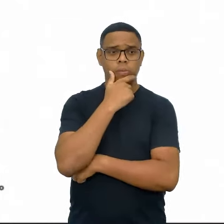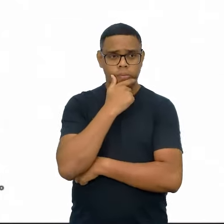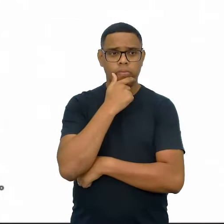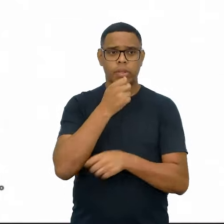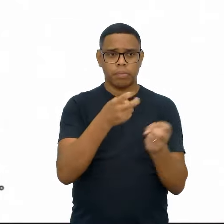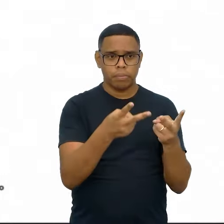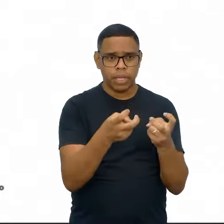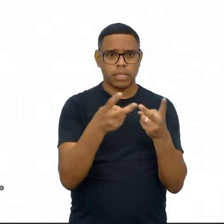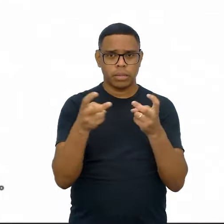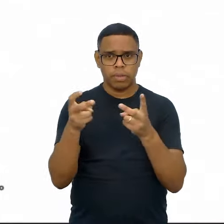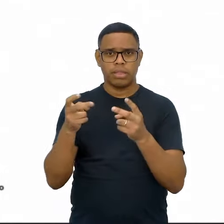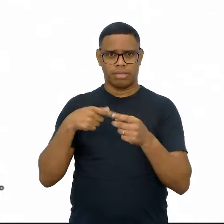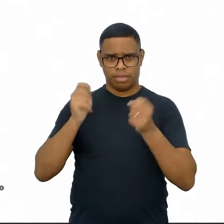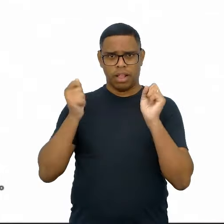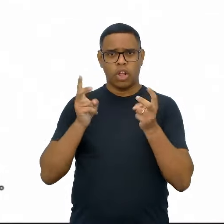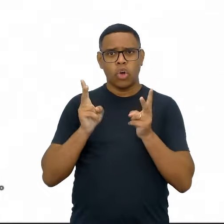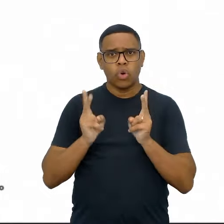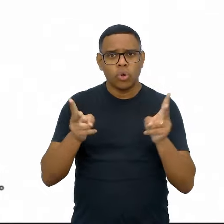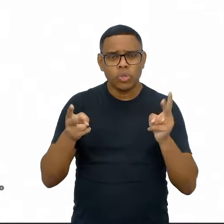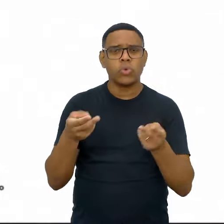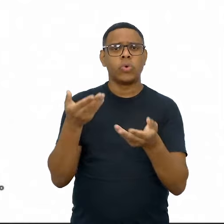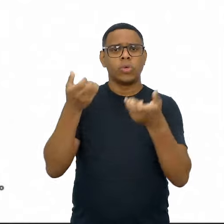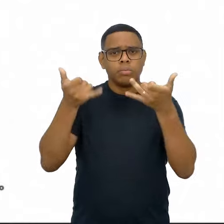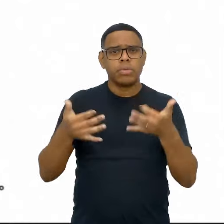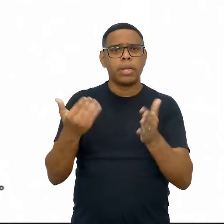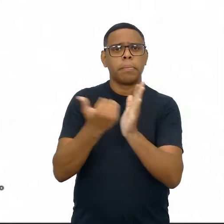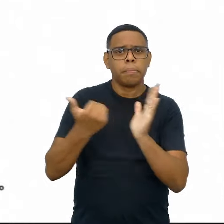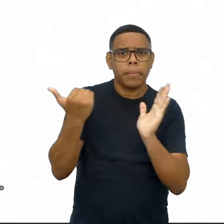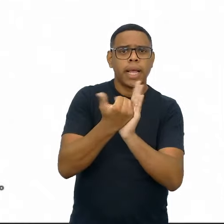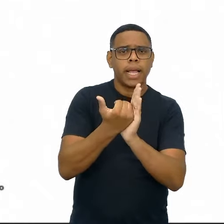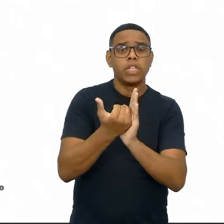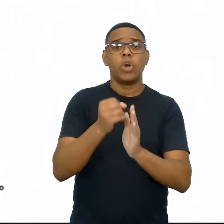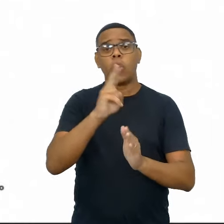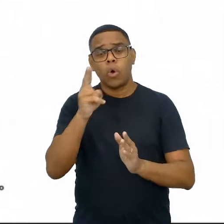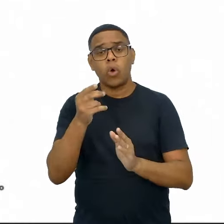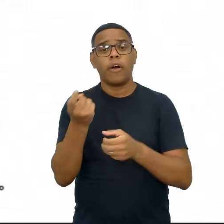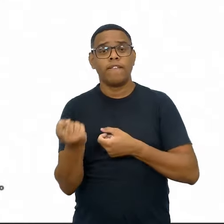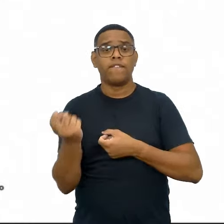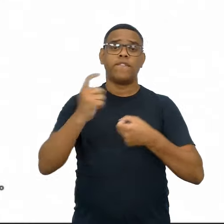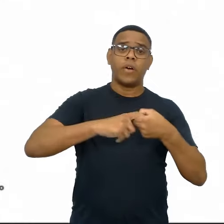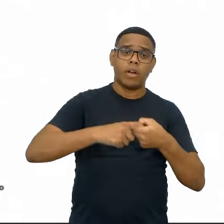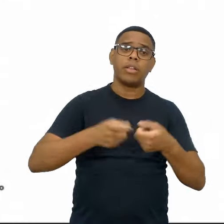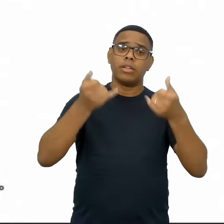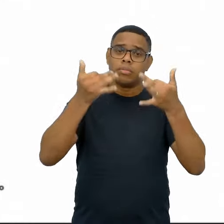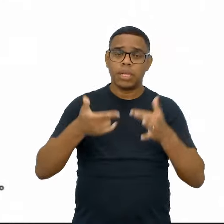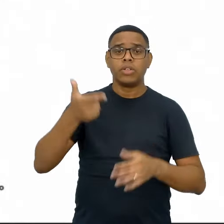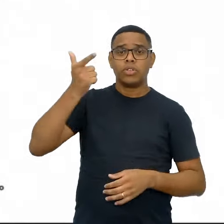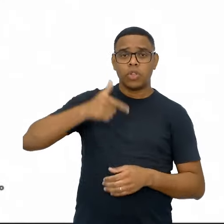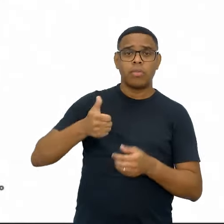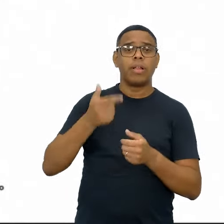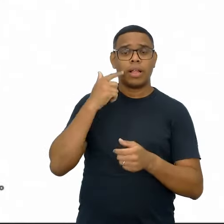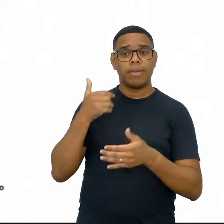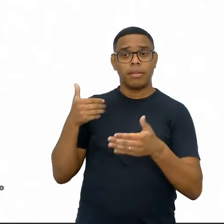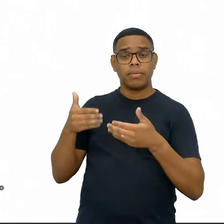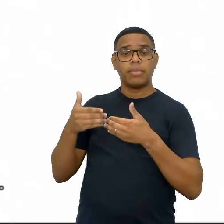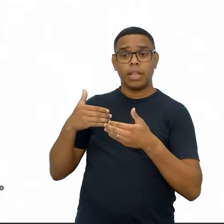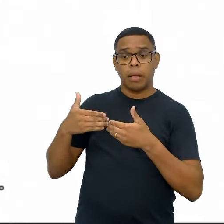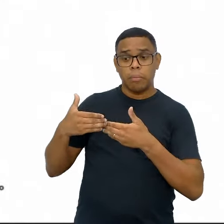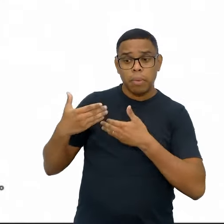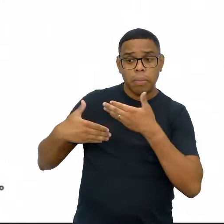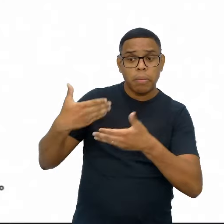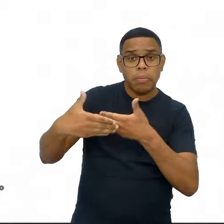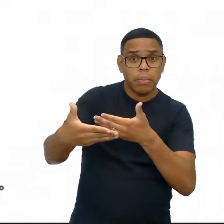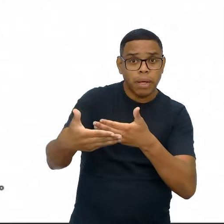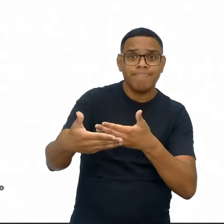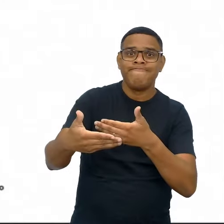gente pode seguir adiante, né, com os conteúdos, ou se a gente tem que dar um passinho para trás, né? Que às vezes a gente acha que a gente conseguiu